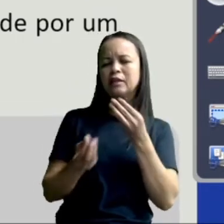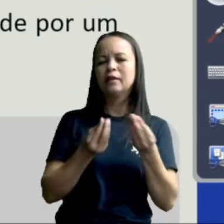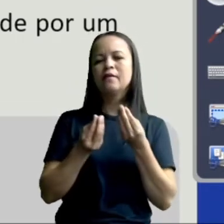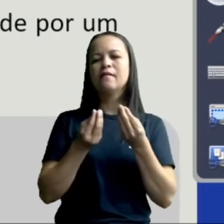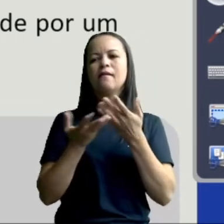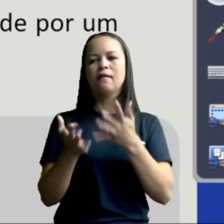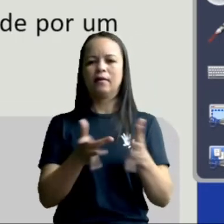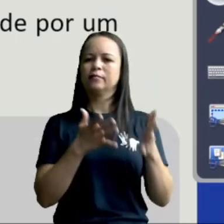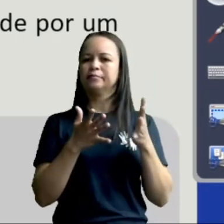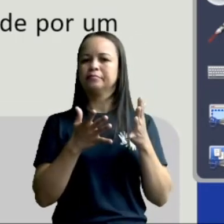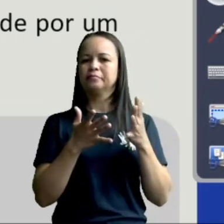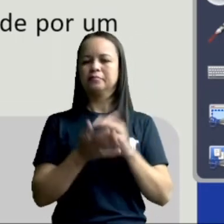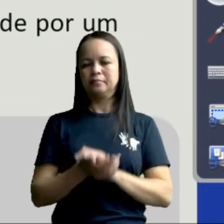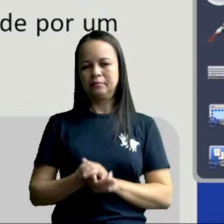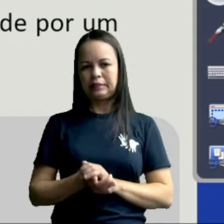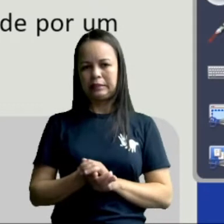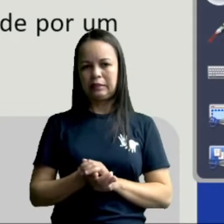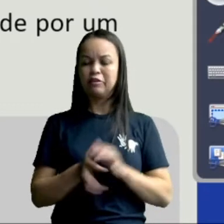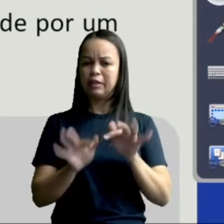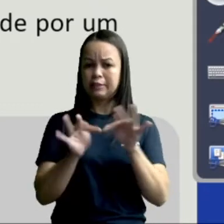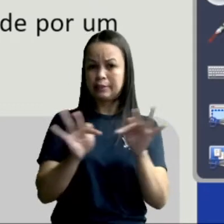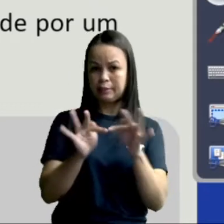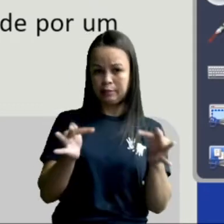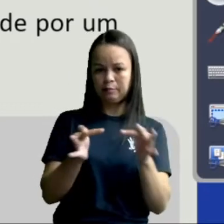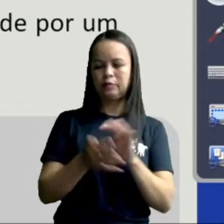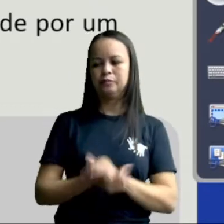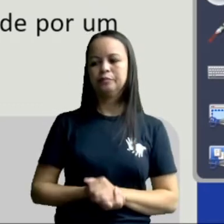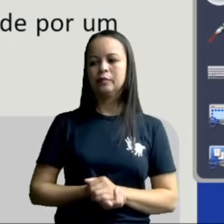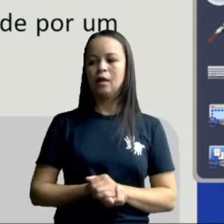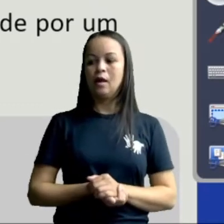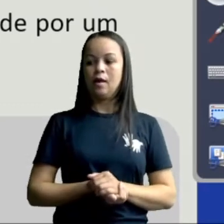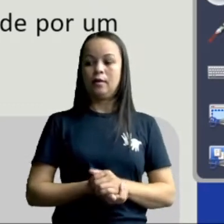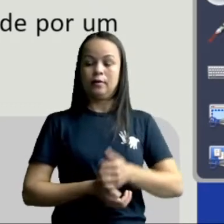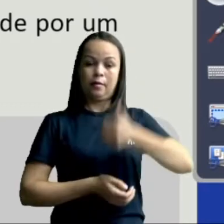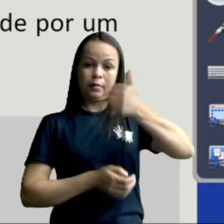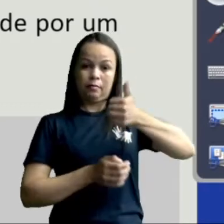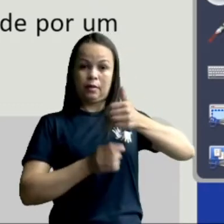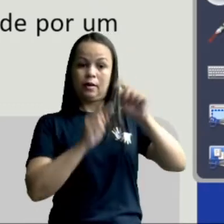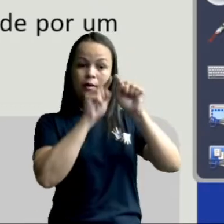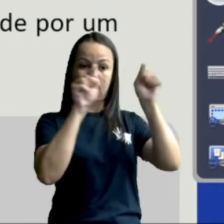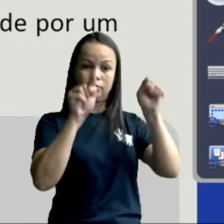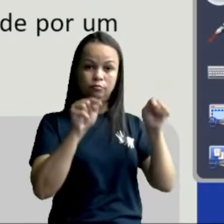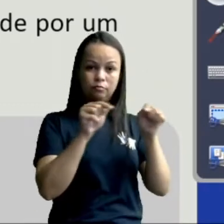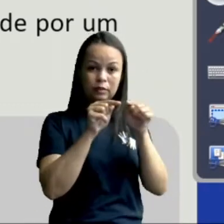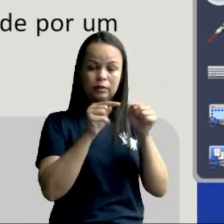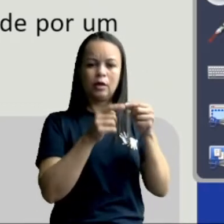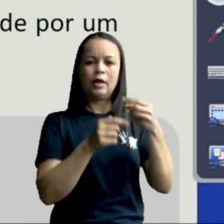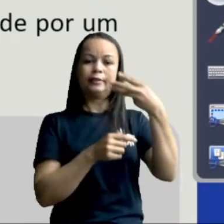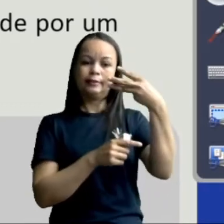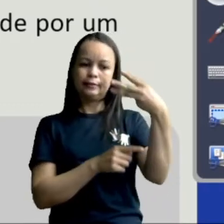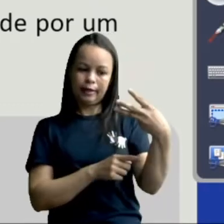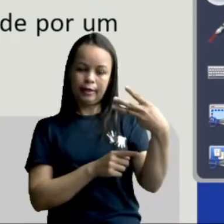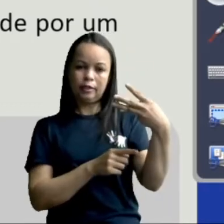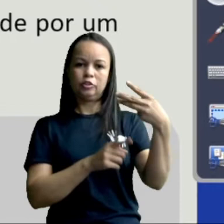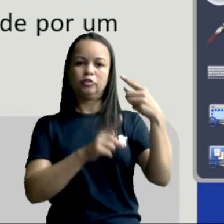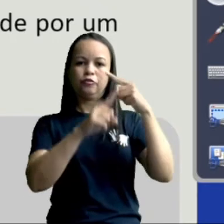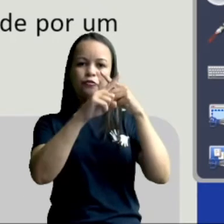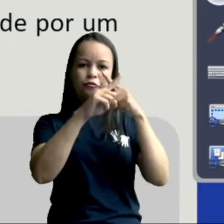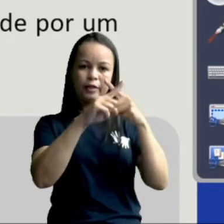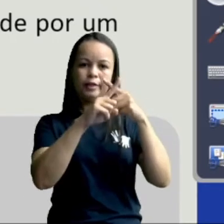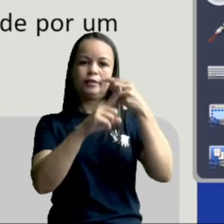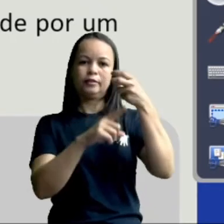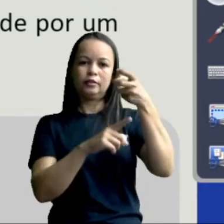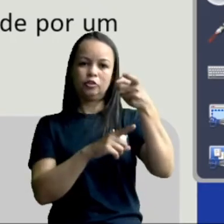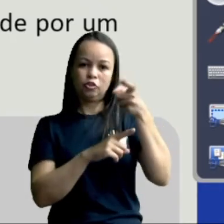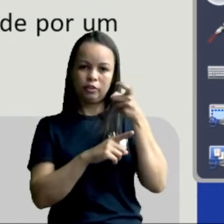simples. Na primeira expressão, tem escrito que 3 vezes x é igual